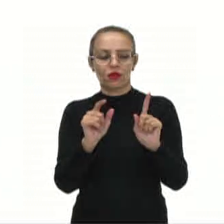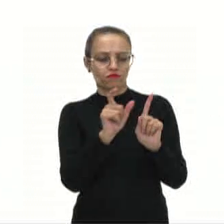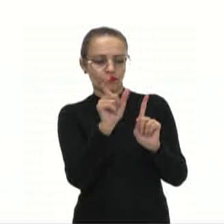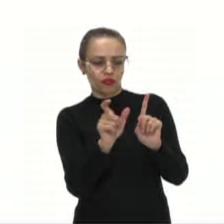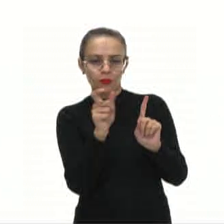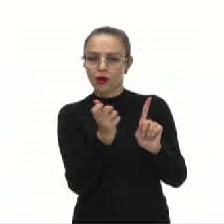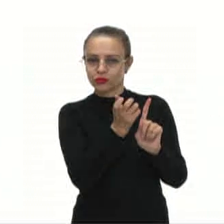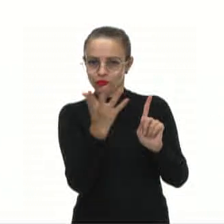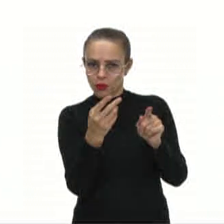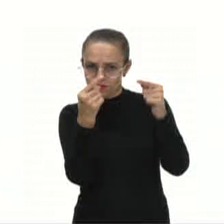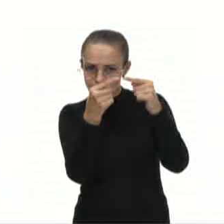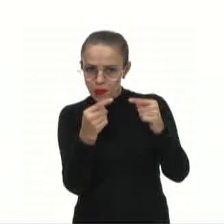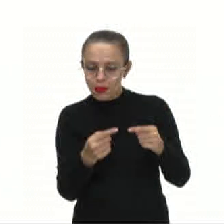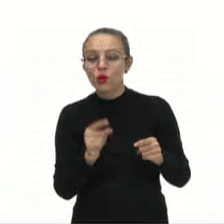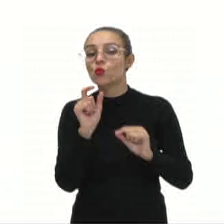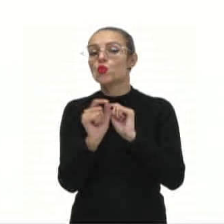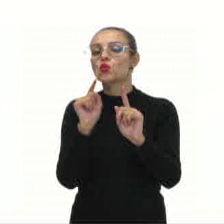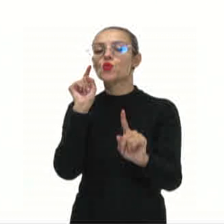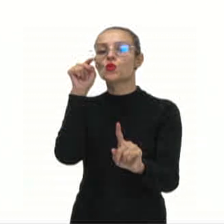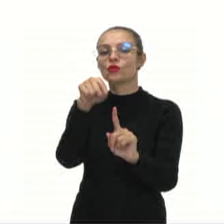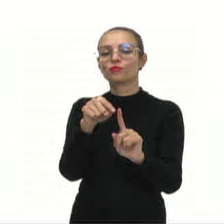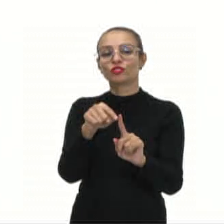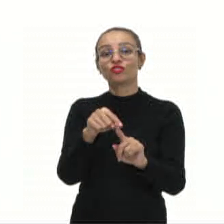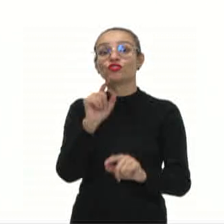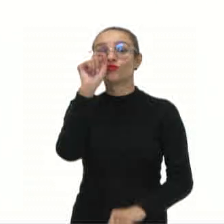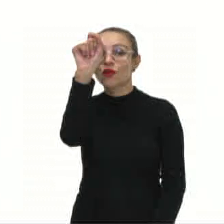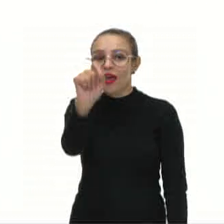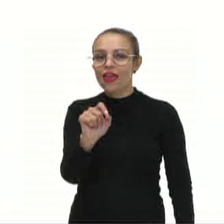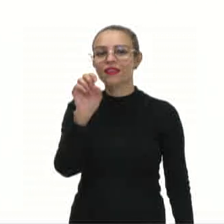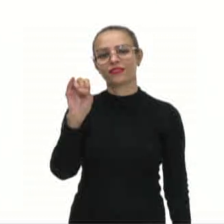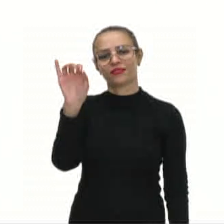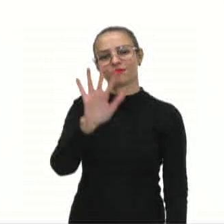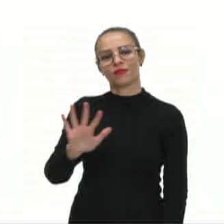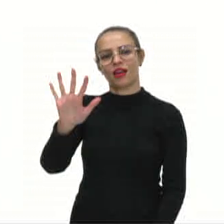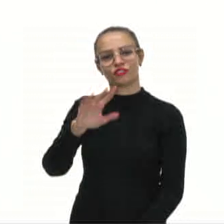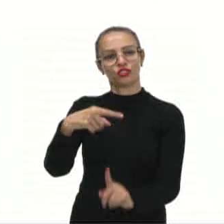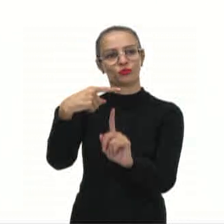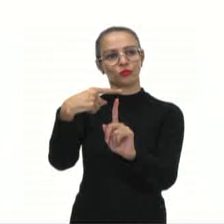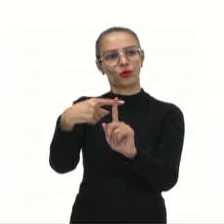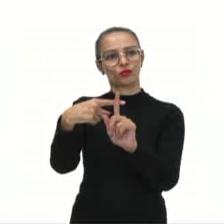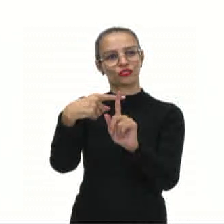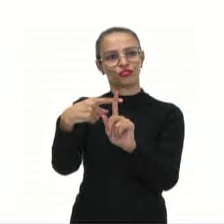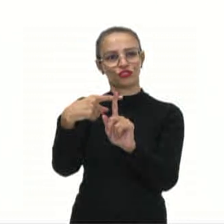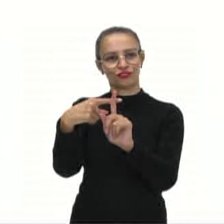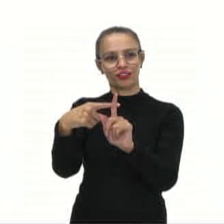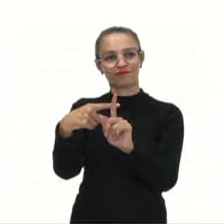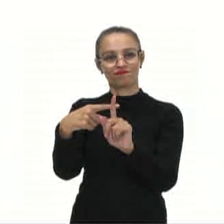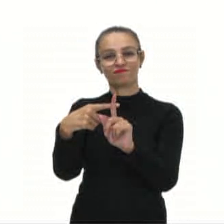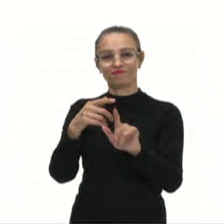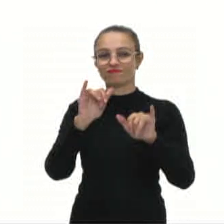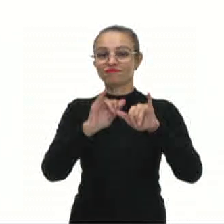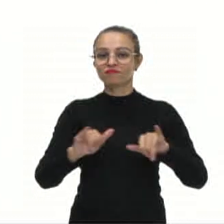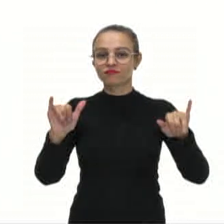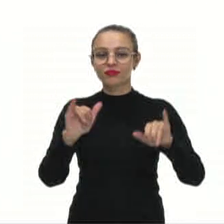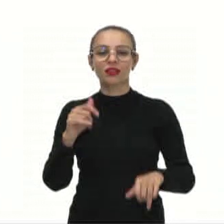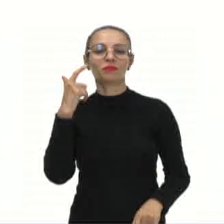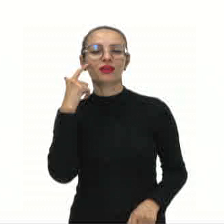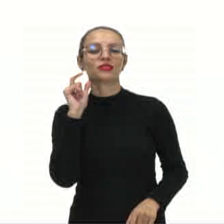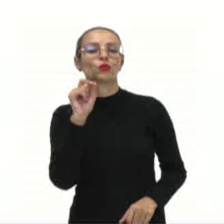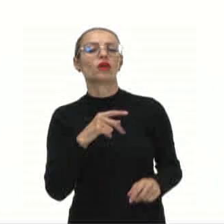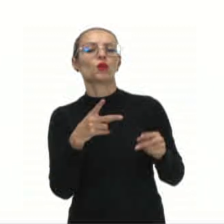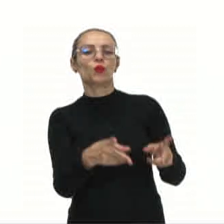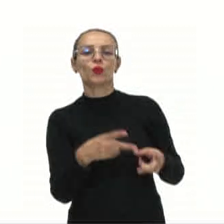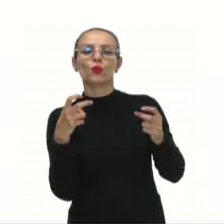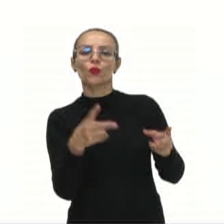e não verbais visa construir uma imagem positiva do anunciante, ao associar a exploração alegadamente